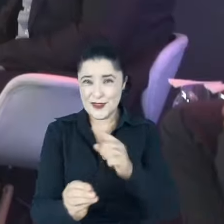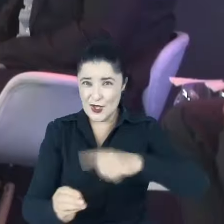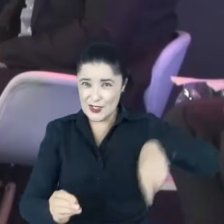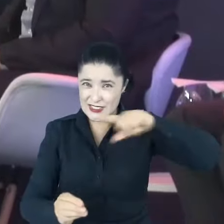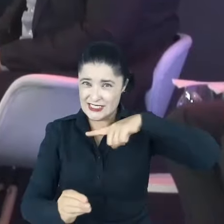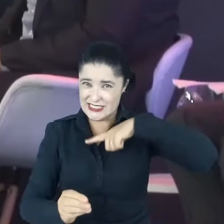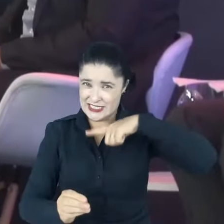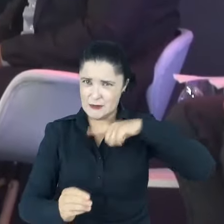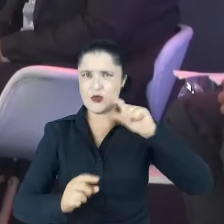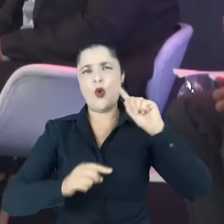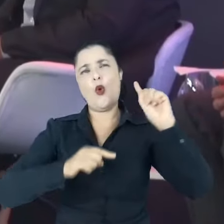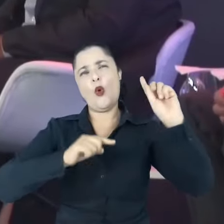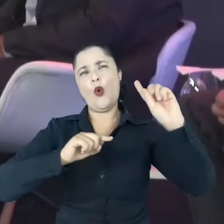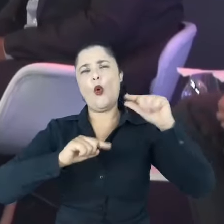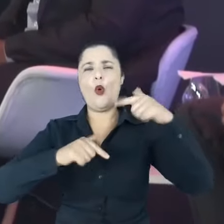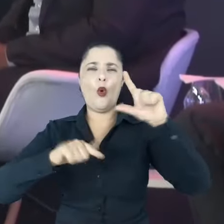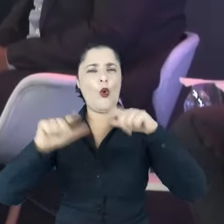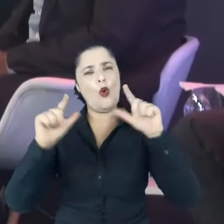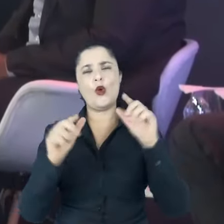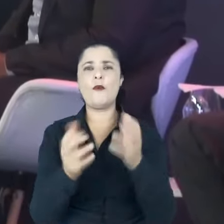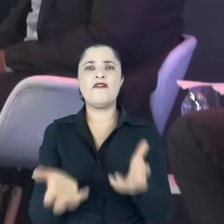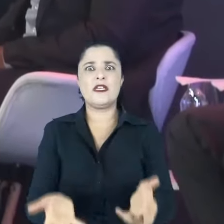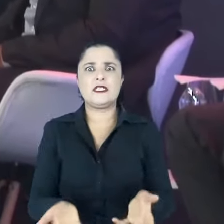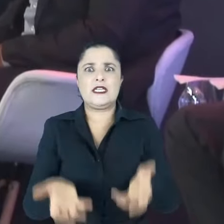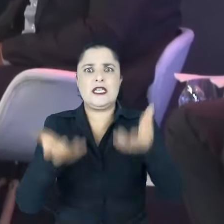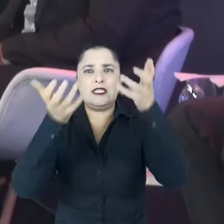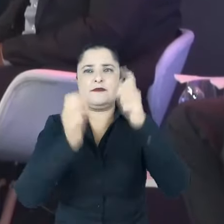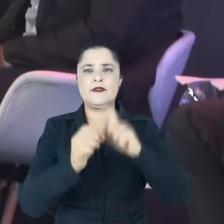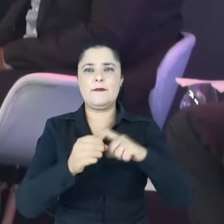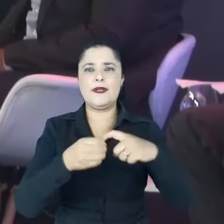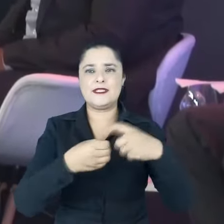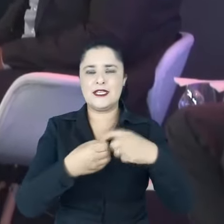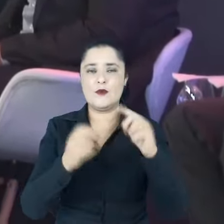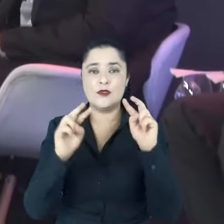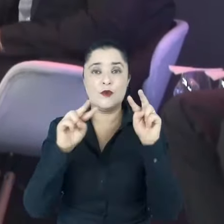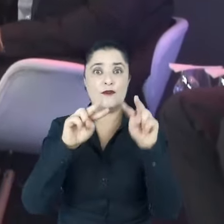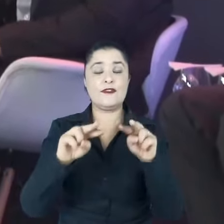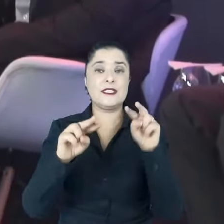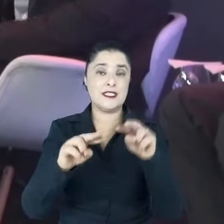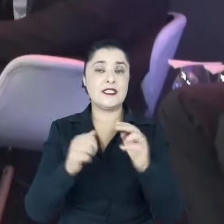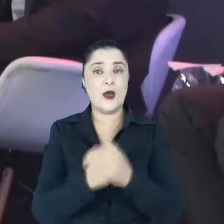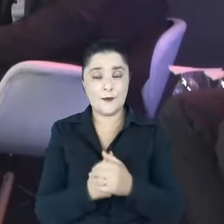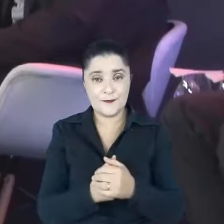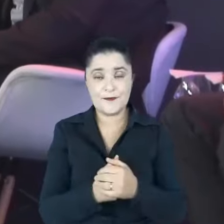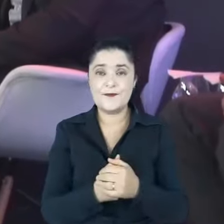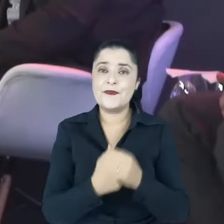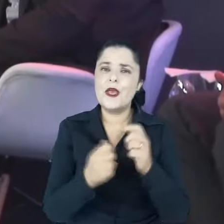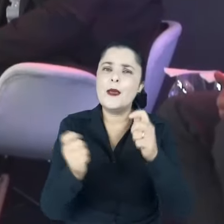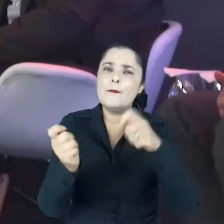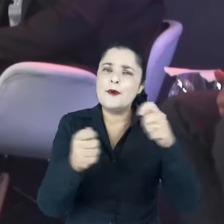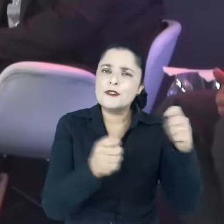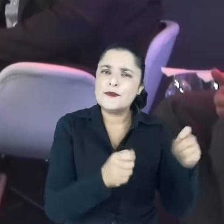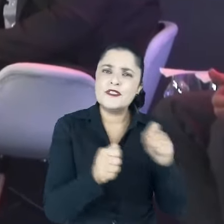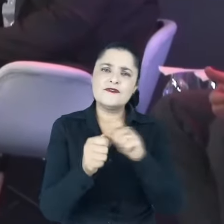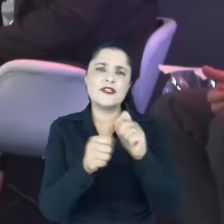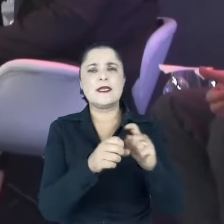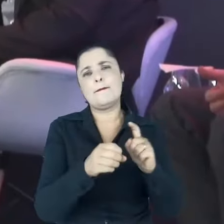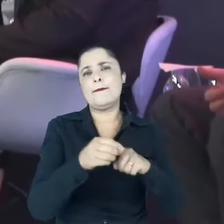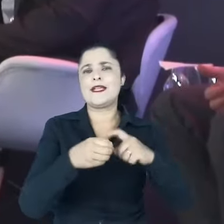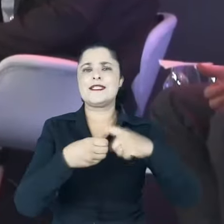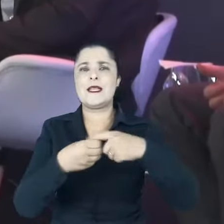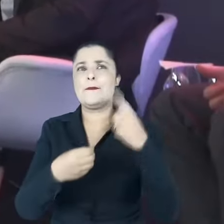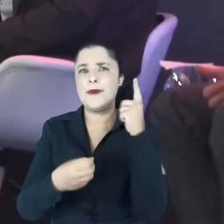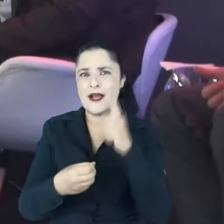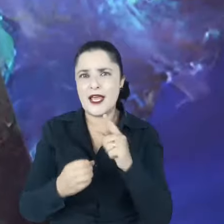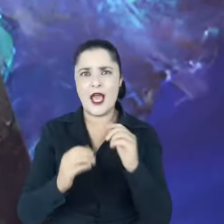como a gente faz isso crescer em termos de parceria? Qual é a sua visão, André, em relação à possibilidade de se fazer parceria para ganhar escala, por